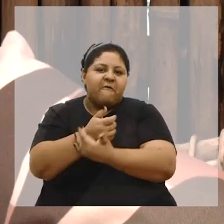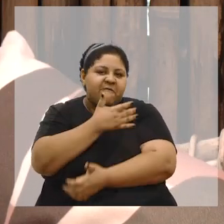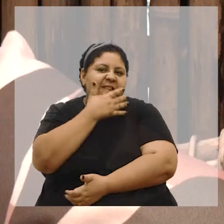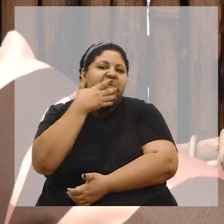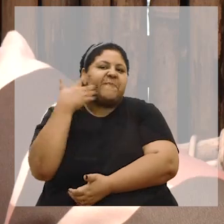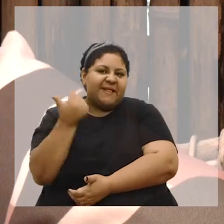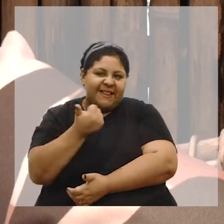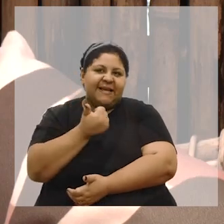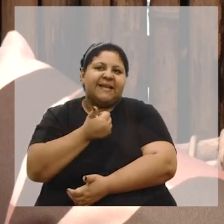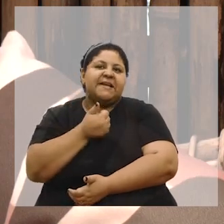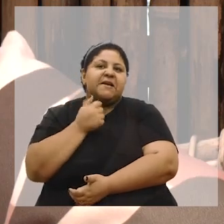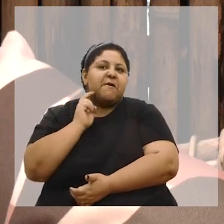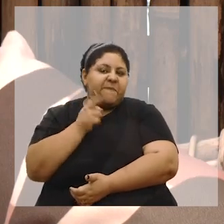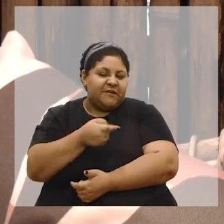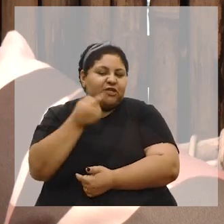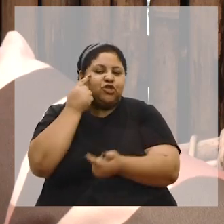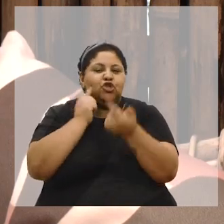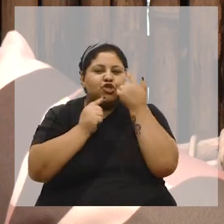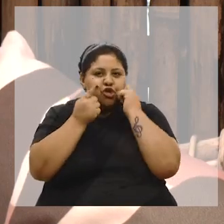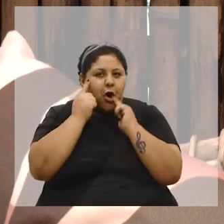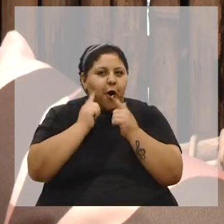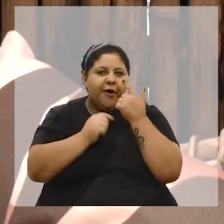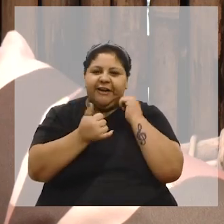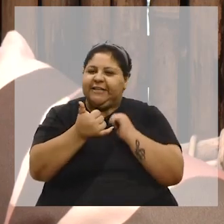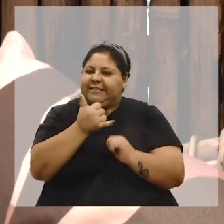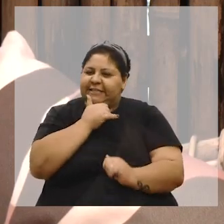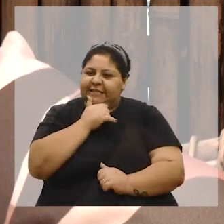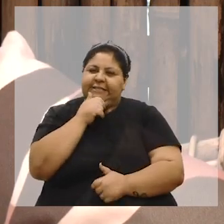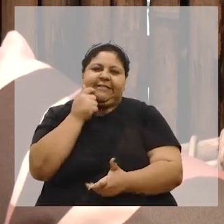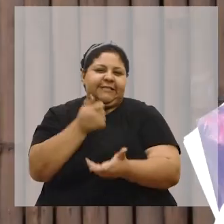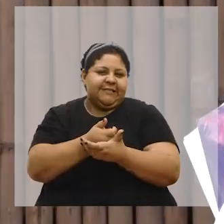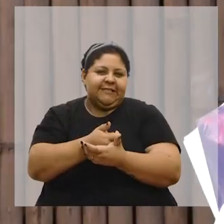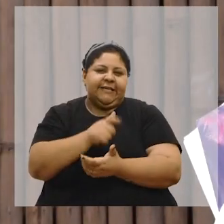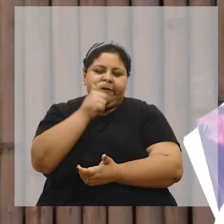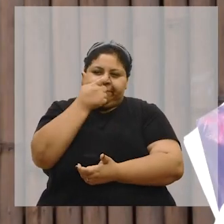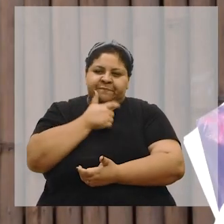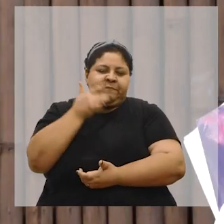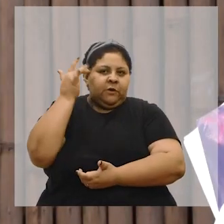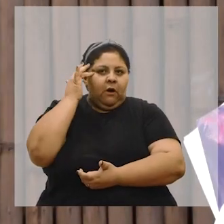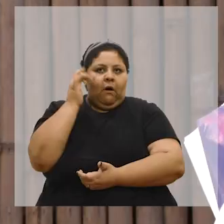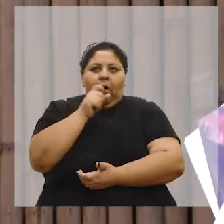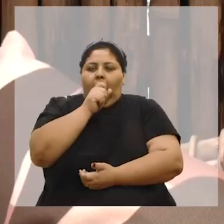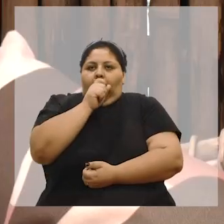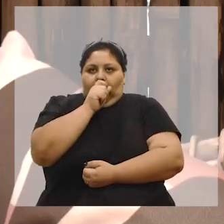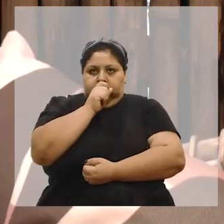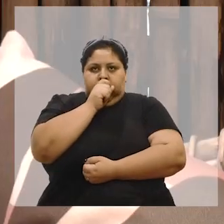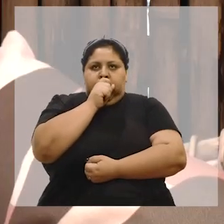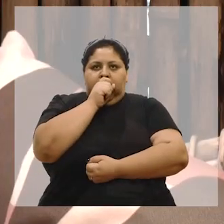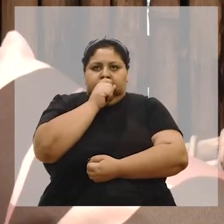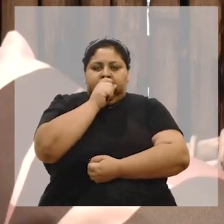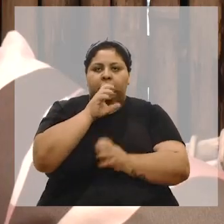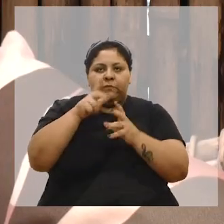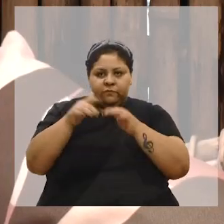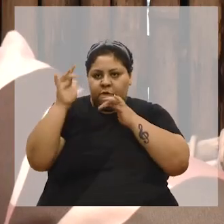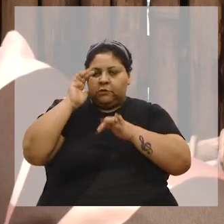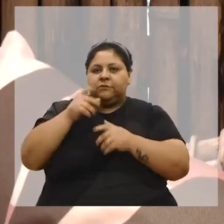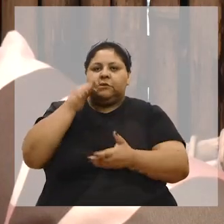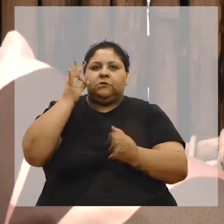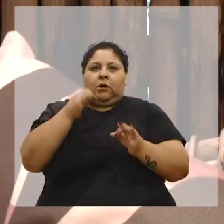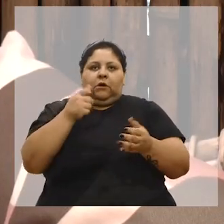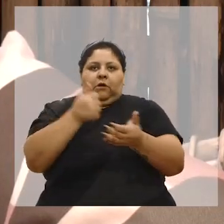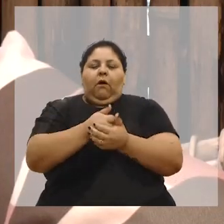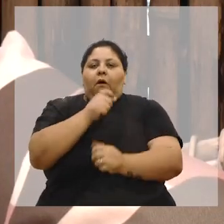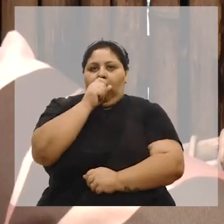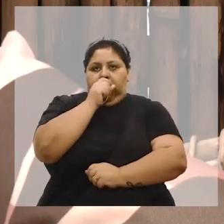vale muito a pena. Mesmo que tu chore, mesmo que tu fique triste, mesmo que tu ache que tu não sabe, uma hora dá certo. Todo sonho uma